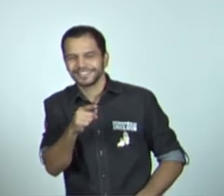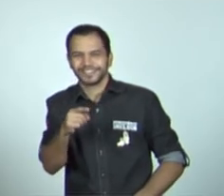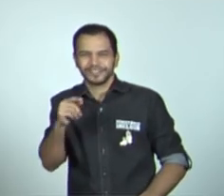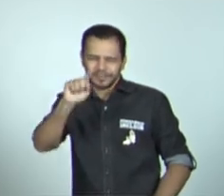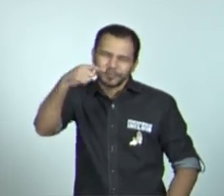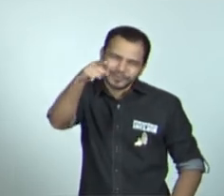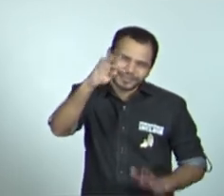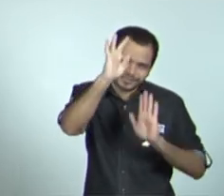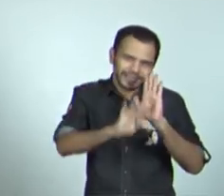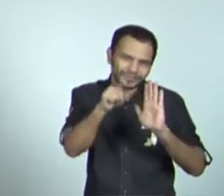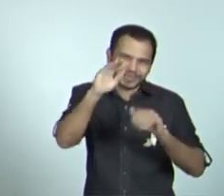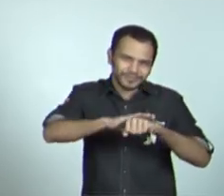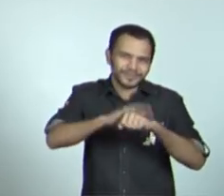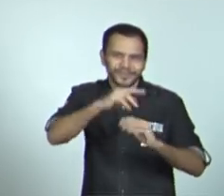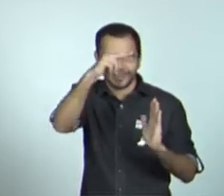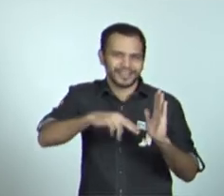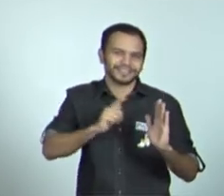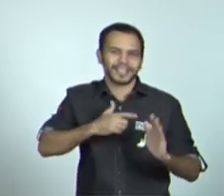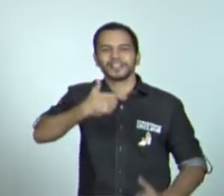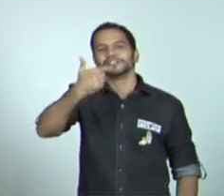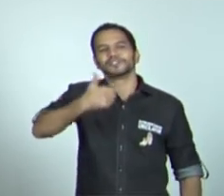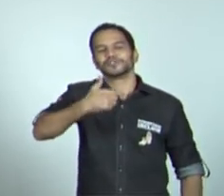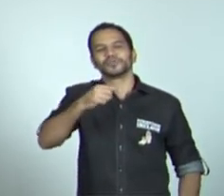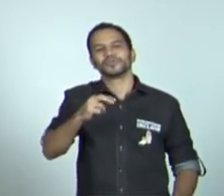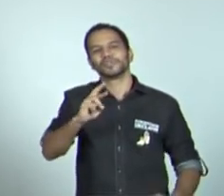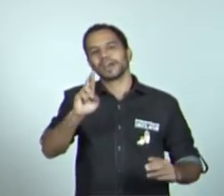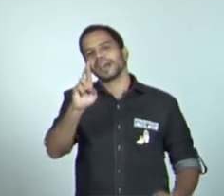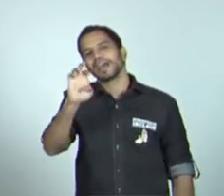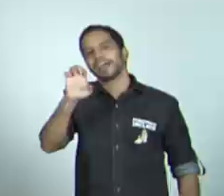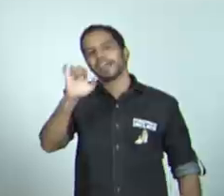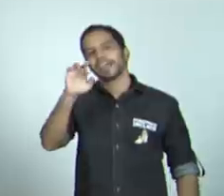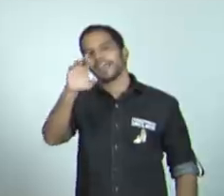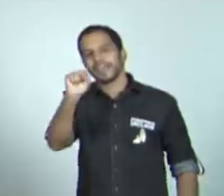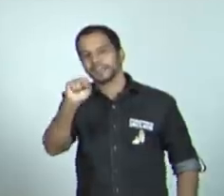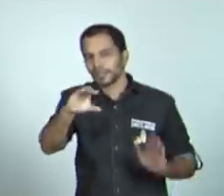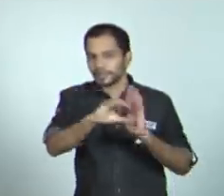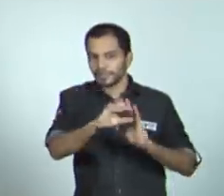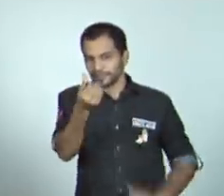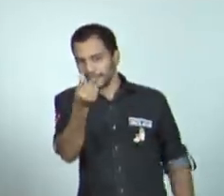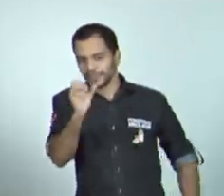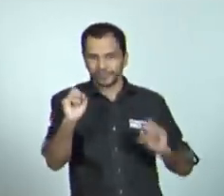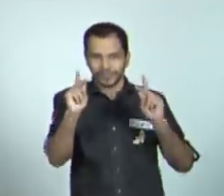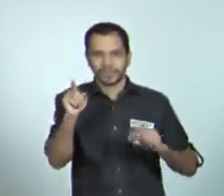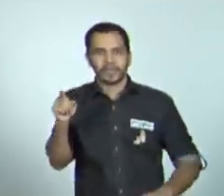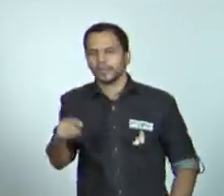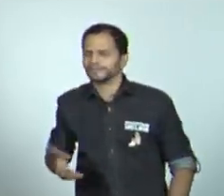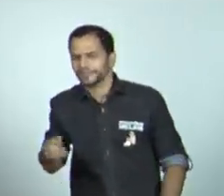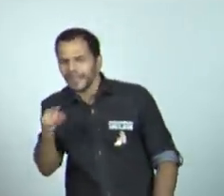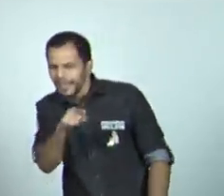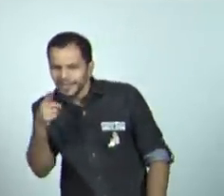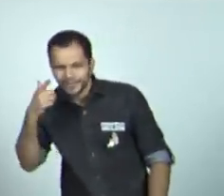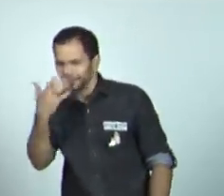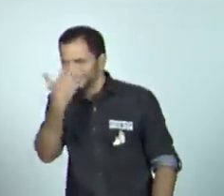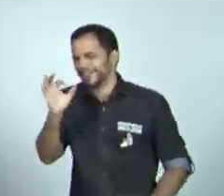texto com mais calma lá em segunda reis capítulo 6 abre os olhos de águia aí aí deus abre os olhos espirituais